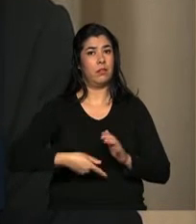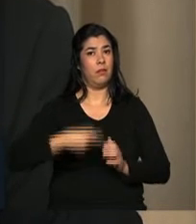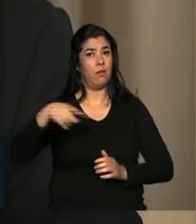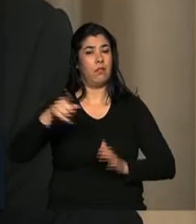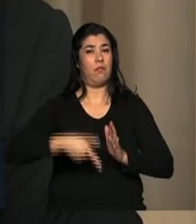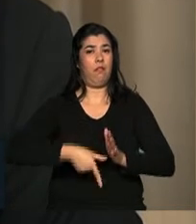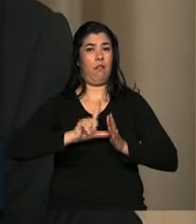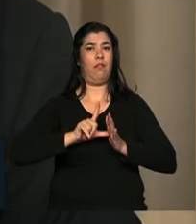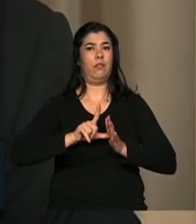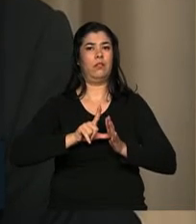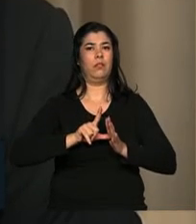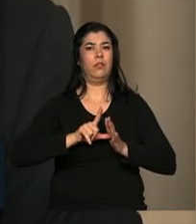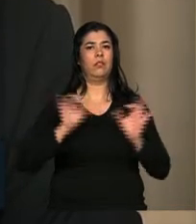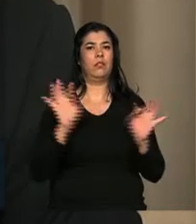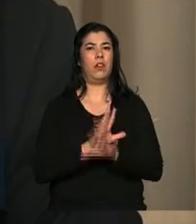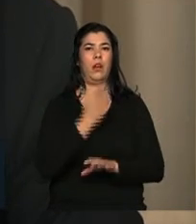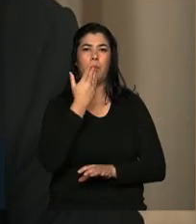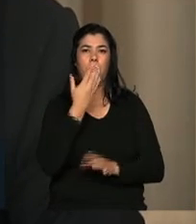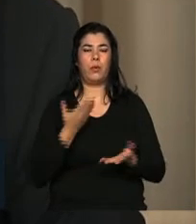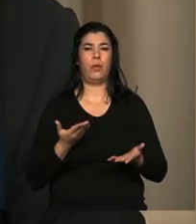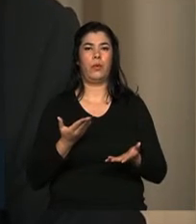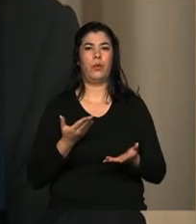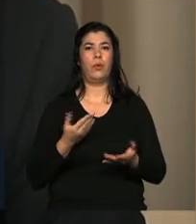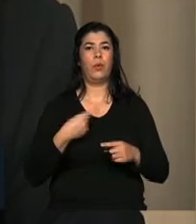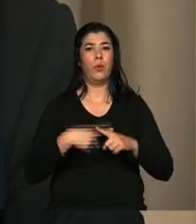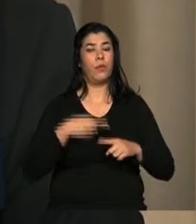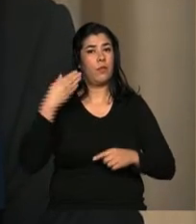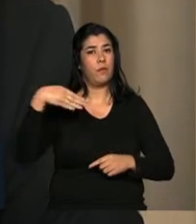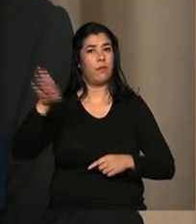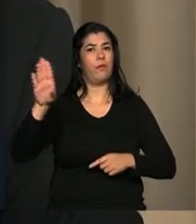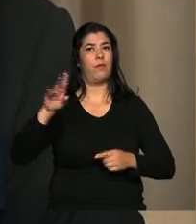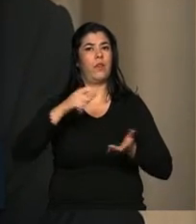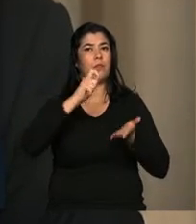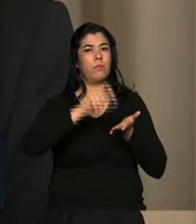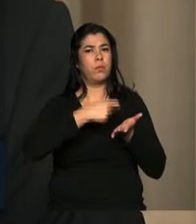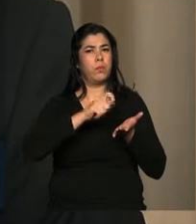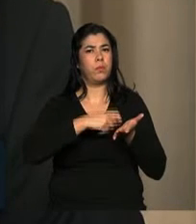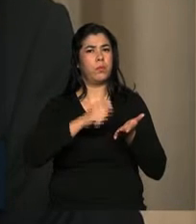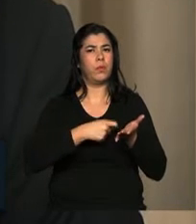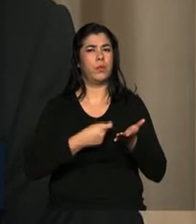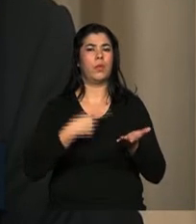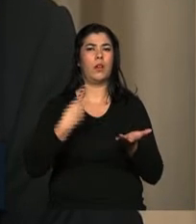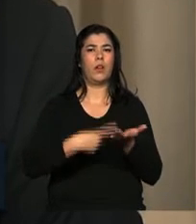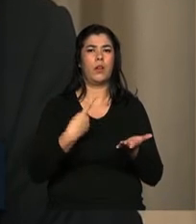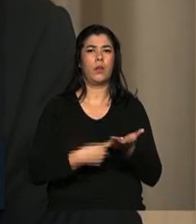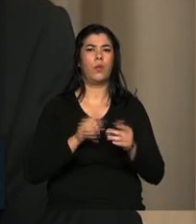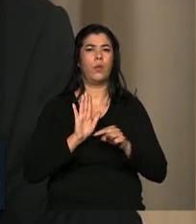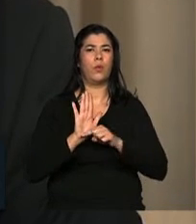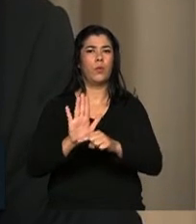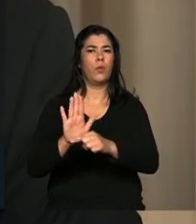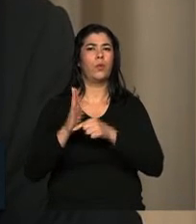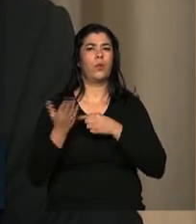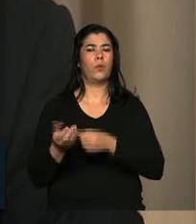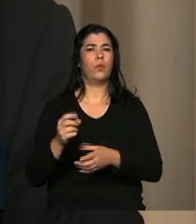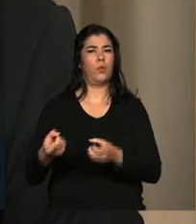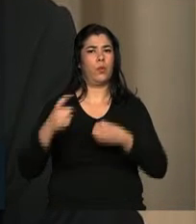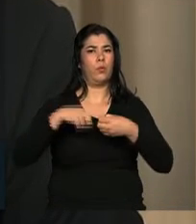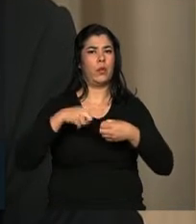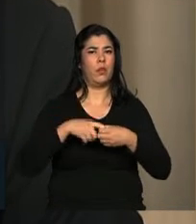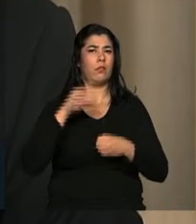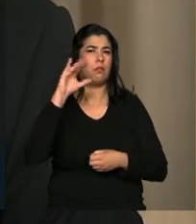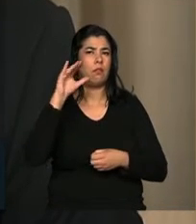vão assinar acordos de cooperação em tudo, desde defesa, comércio, ciência e